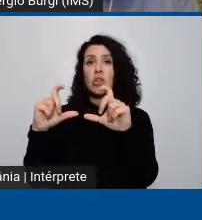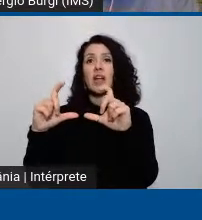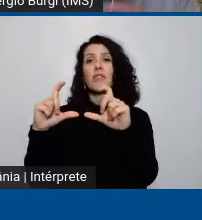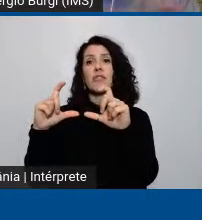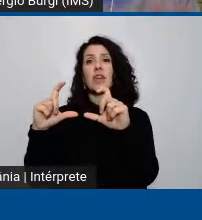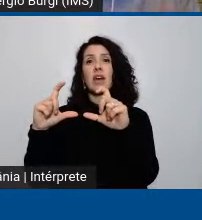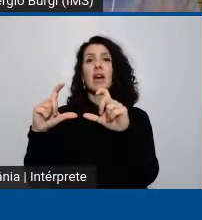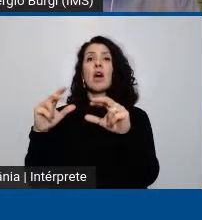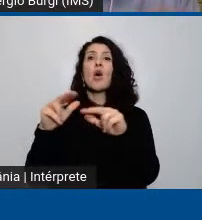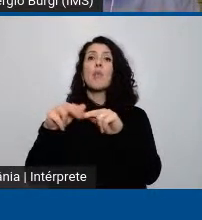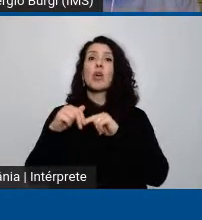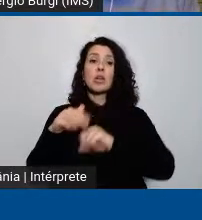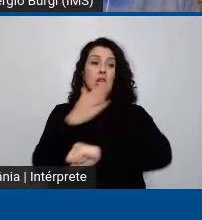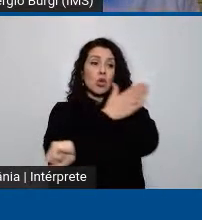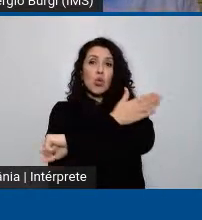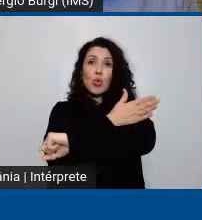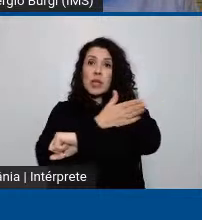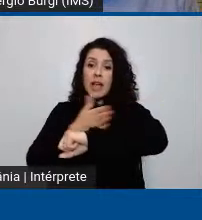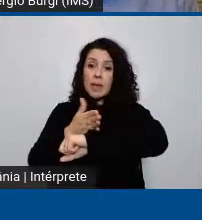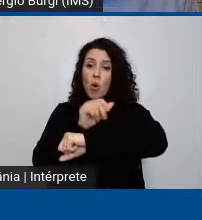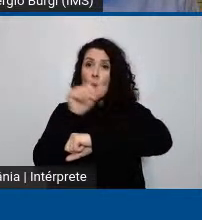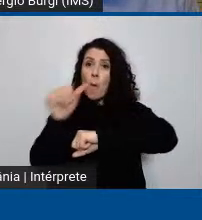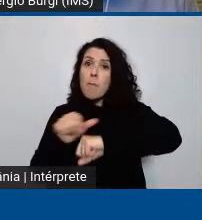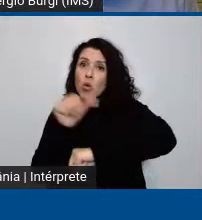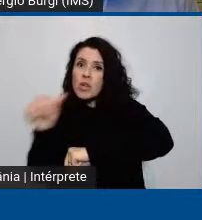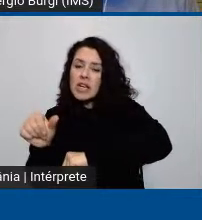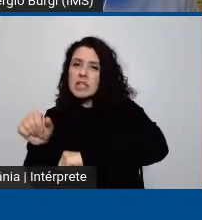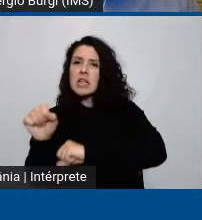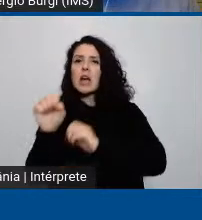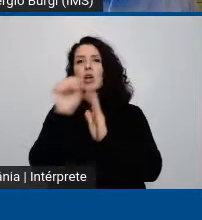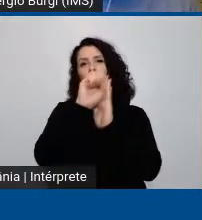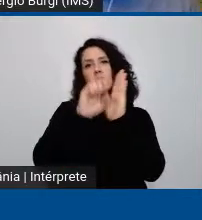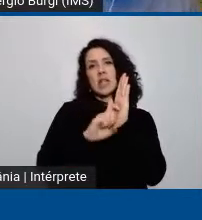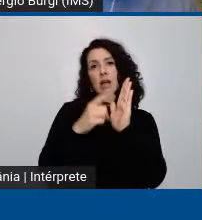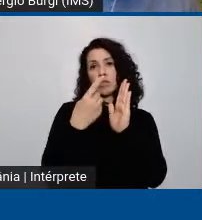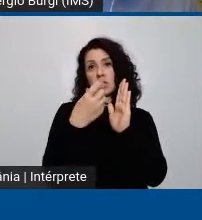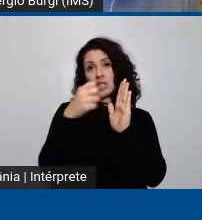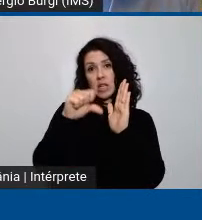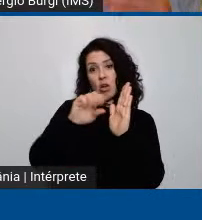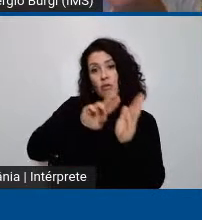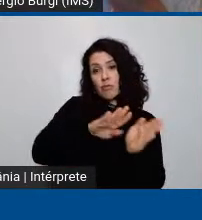sofreu ao longo do final do século XIX e início do século XX.